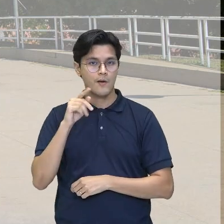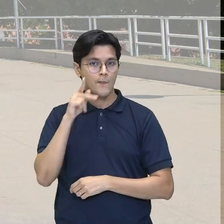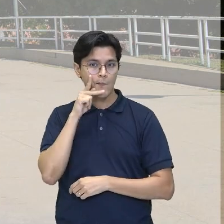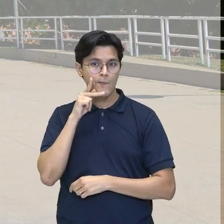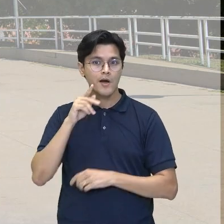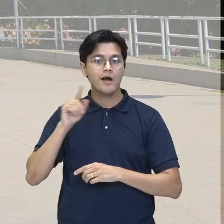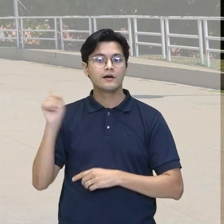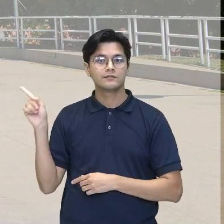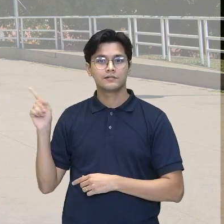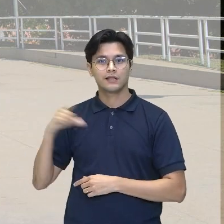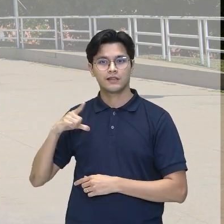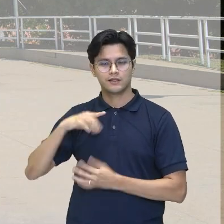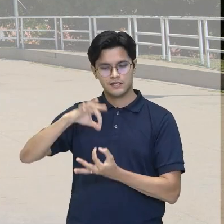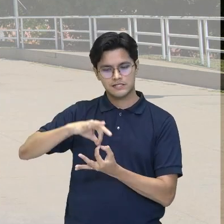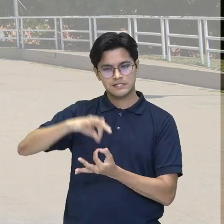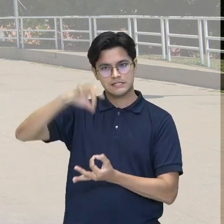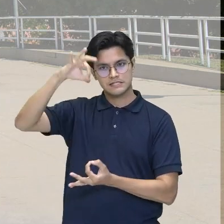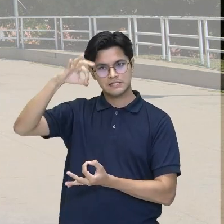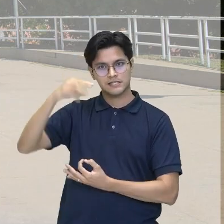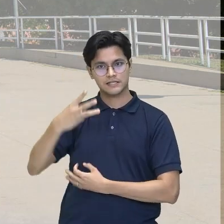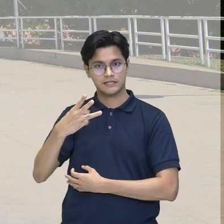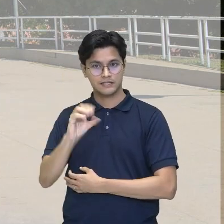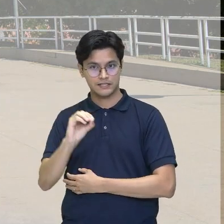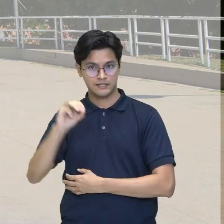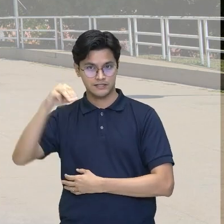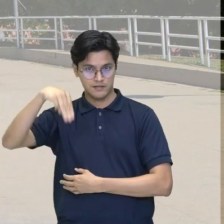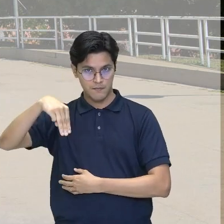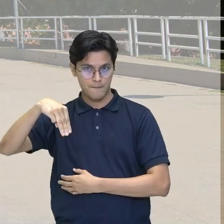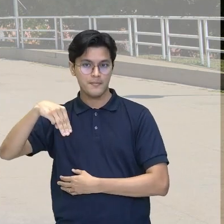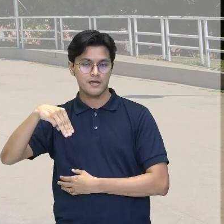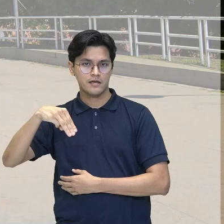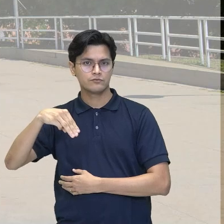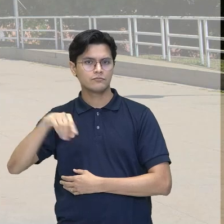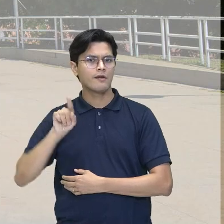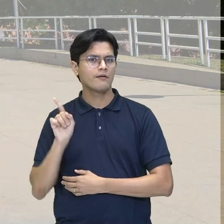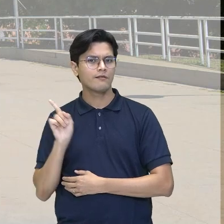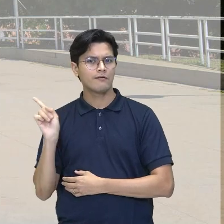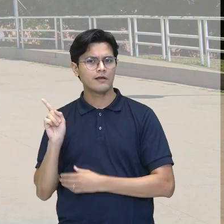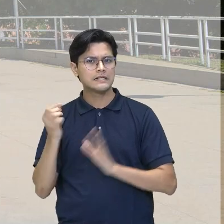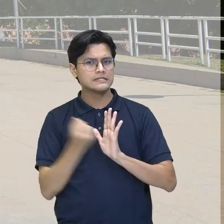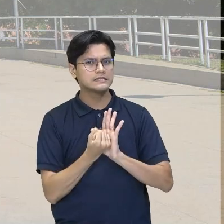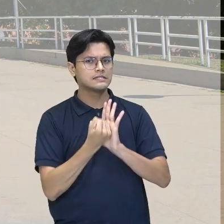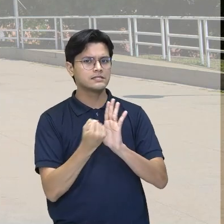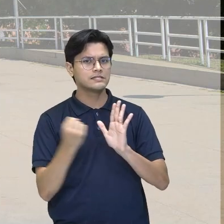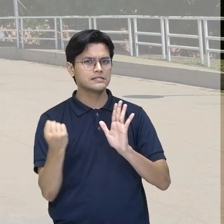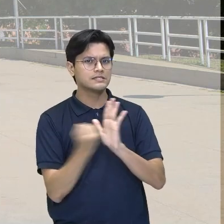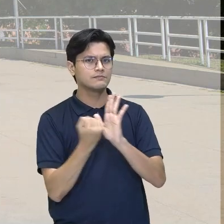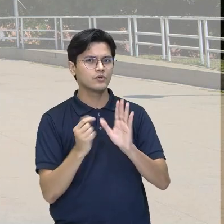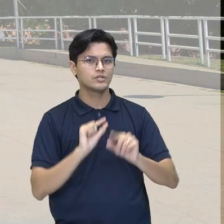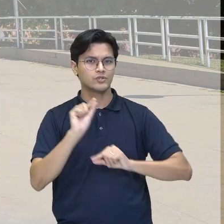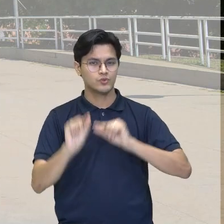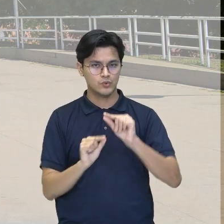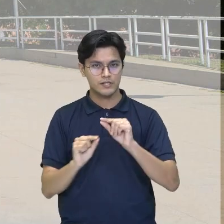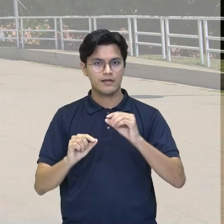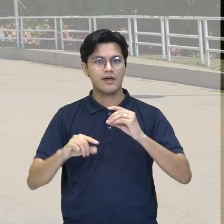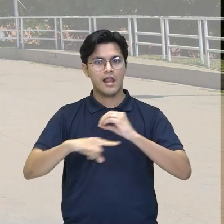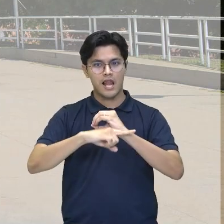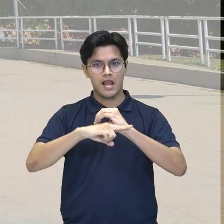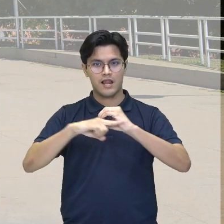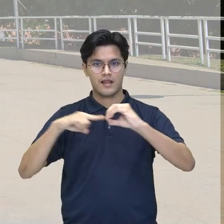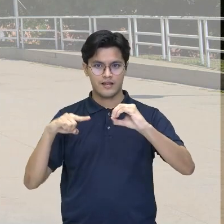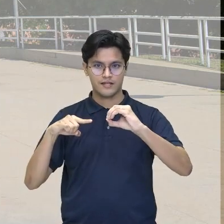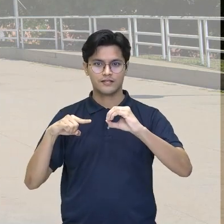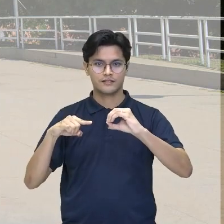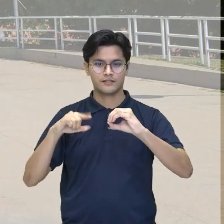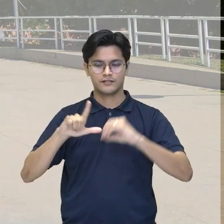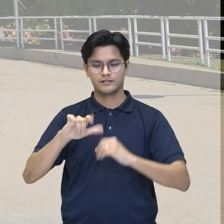de 30 metros de altura. E ele simboliza a passagem da linha do Equador. Então,